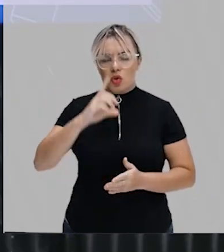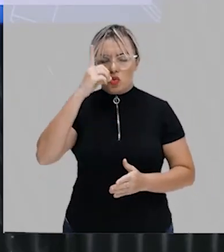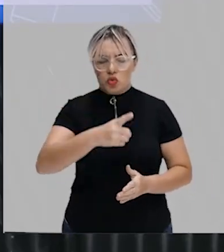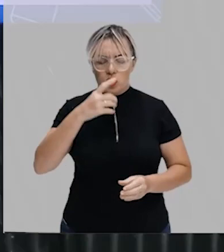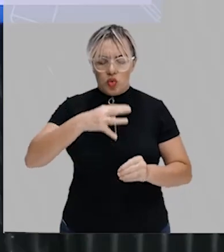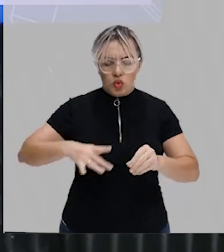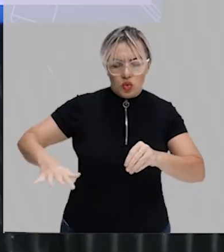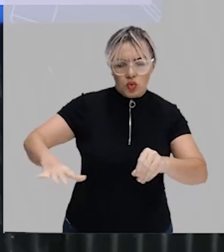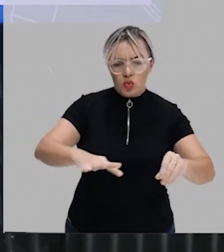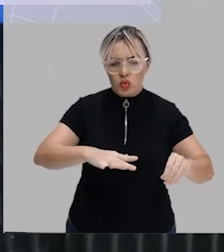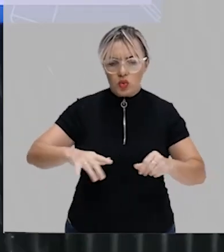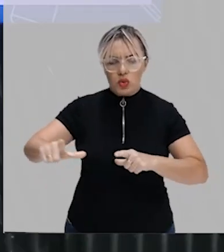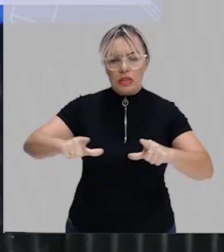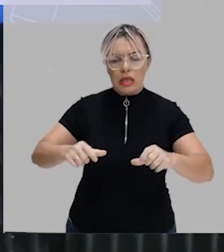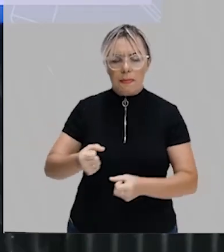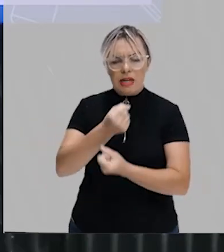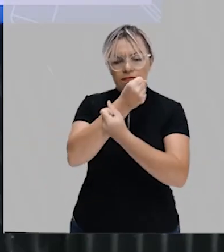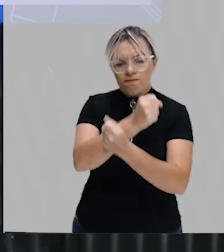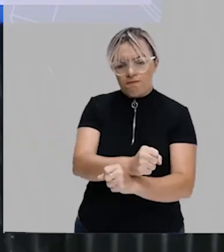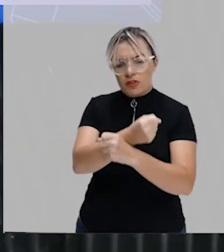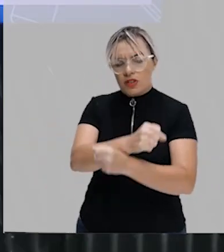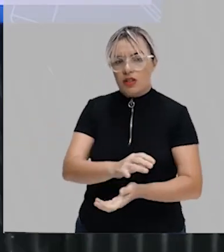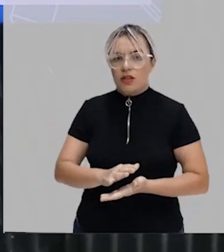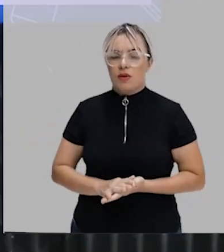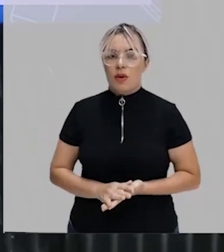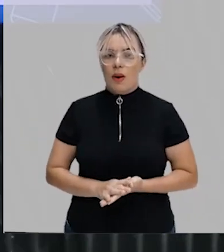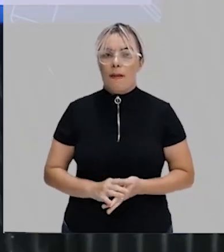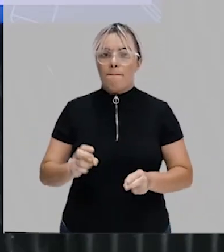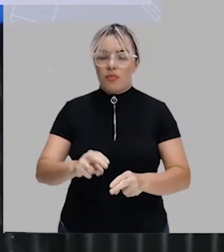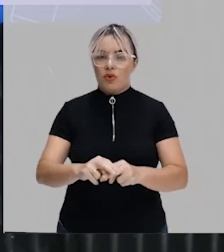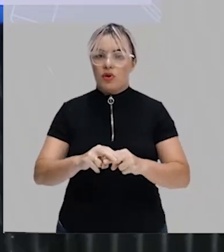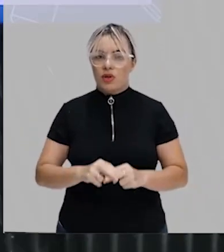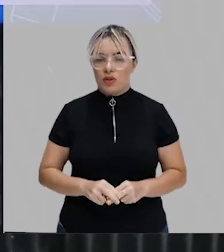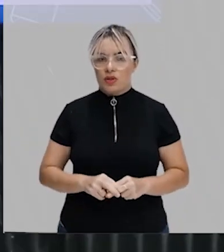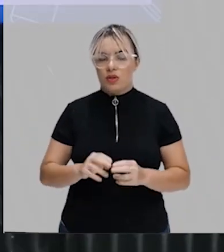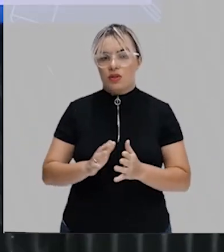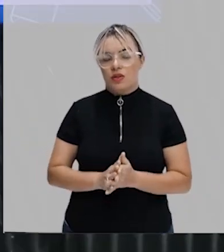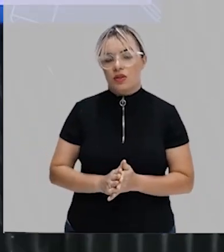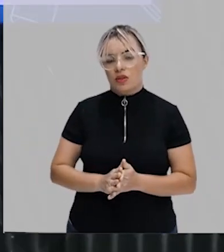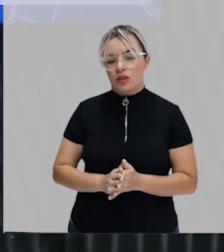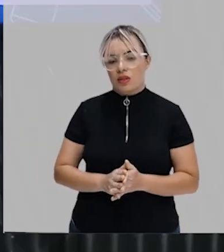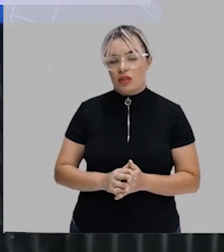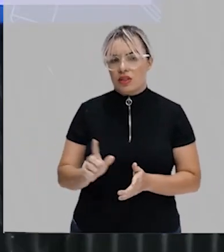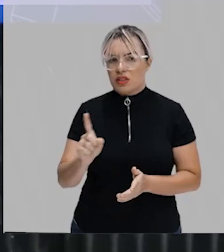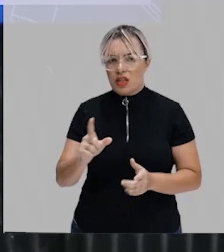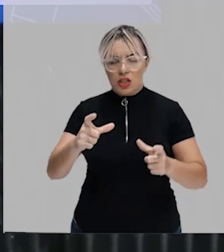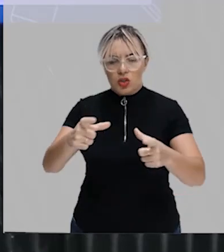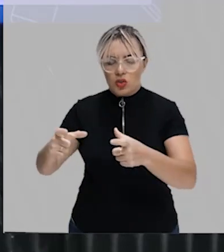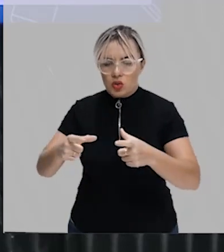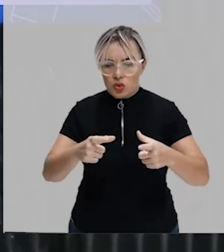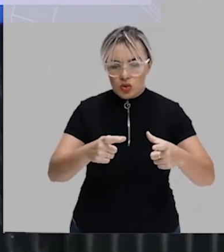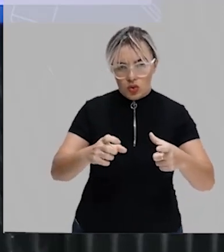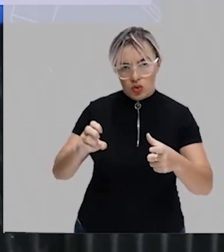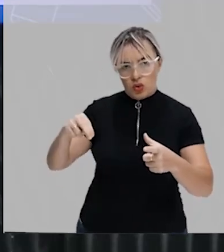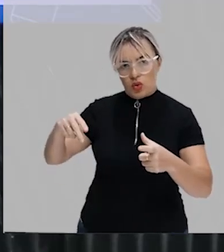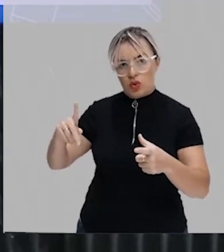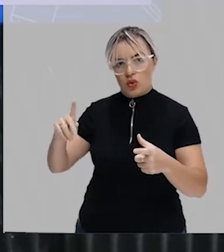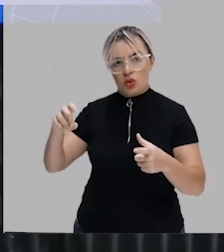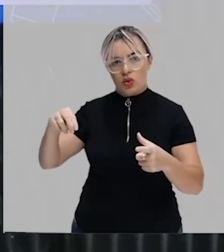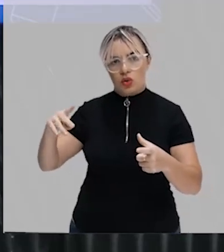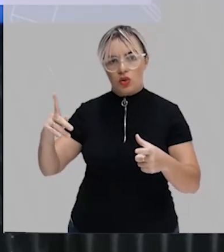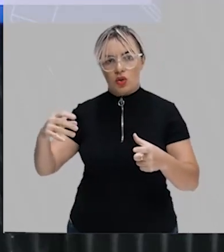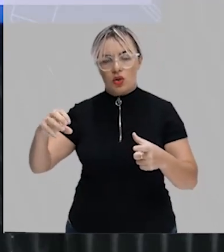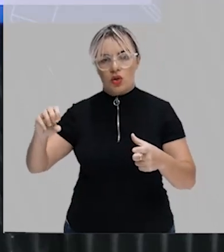nem todos os engenhos no Brasil vão estabelecer essa estrutura. Esses engenhos,